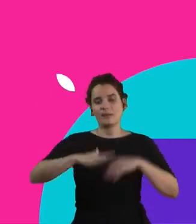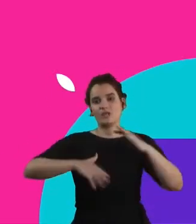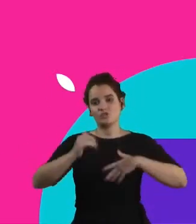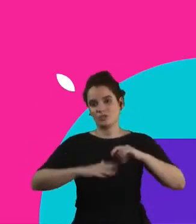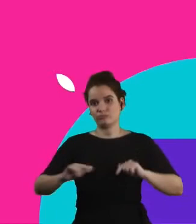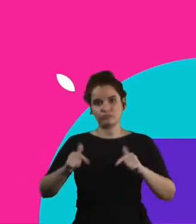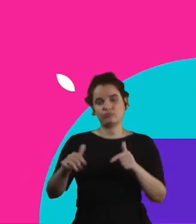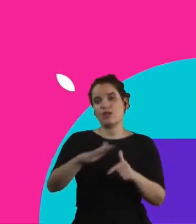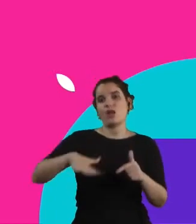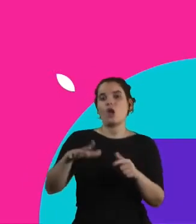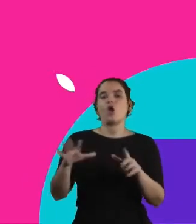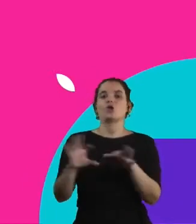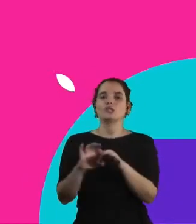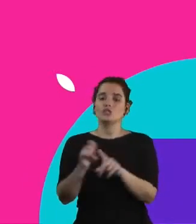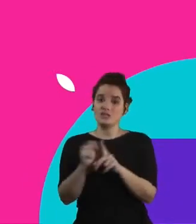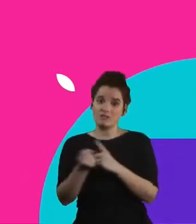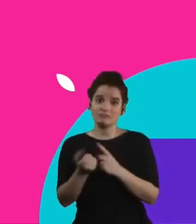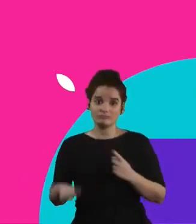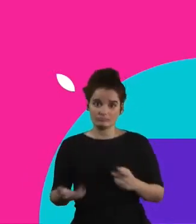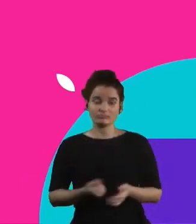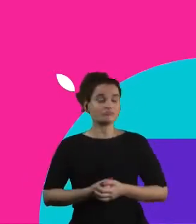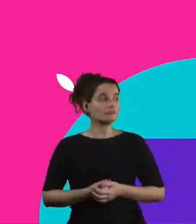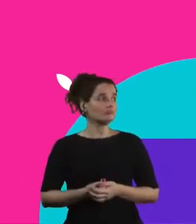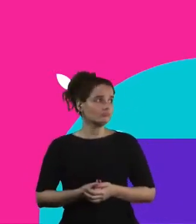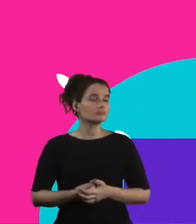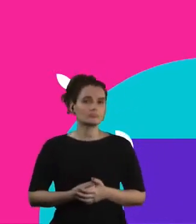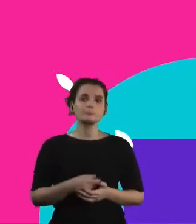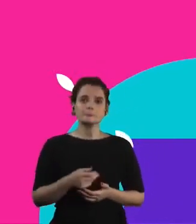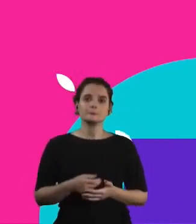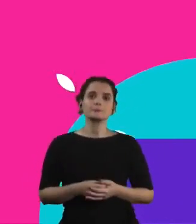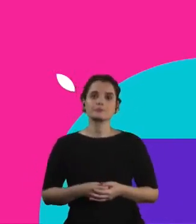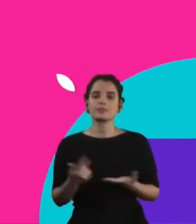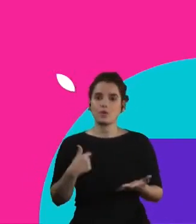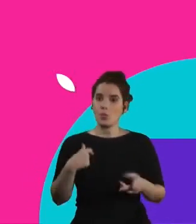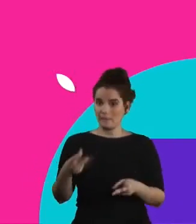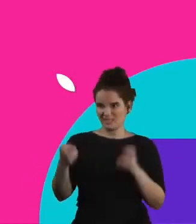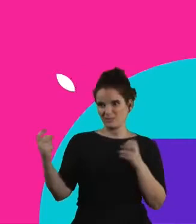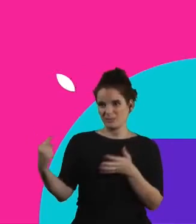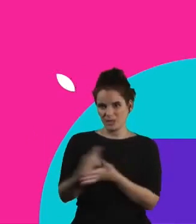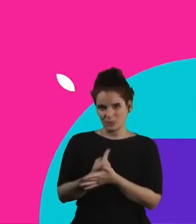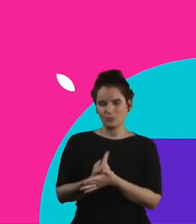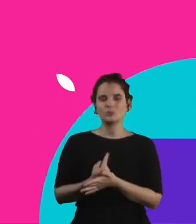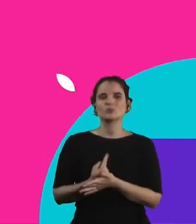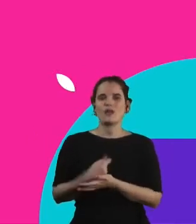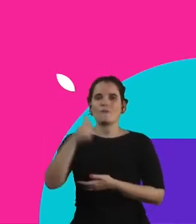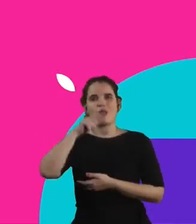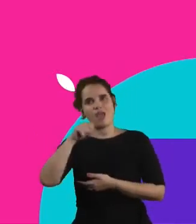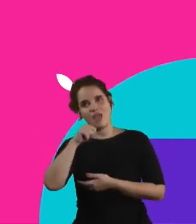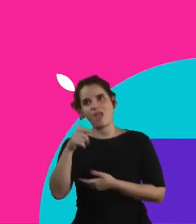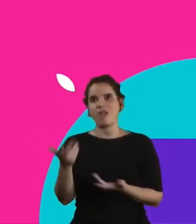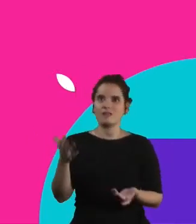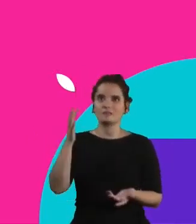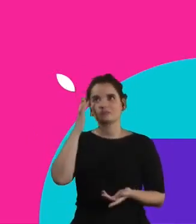vista social. Então, basicamente, assim, sobre essa pergunta que você fez das mulheres e tudo